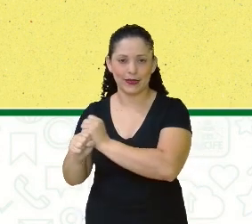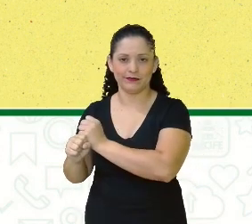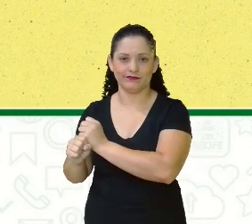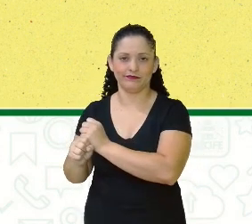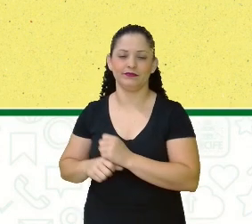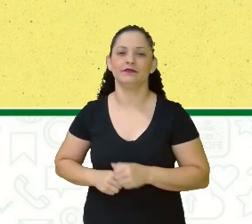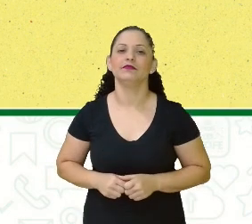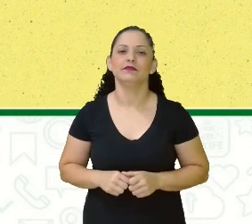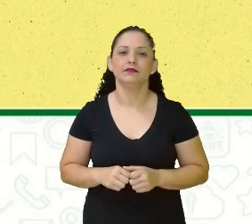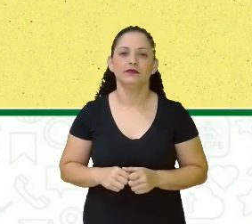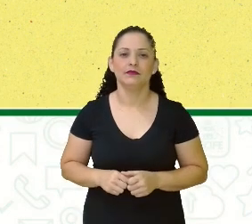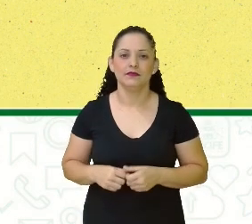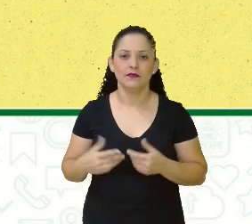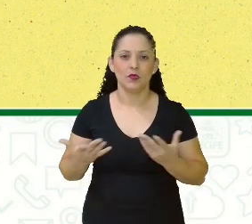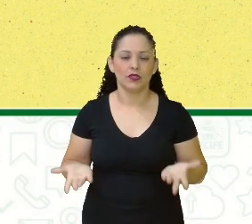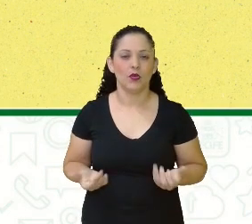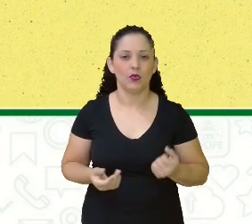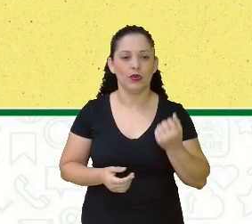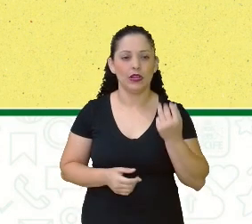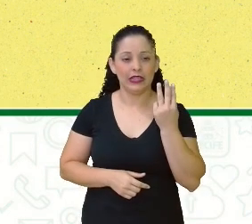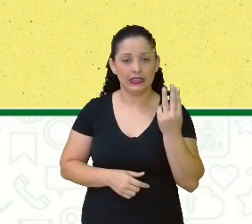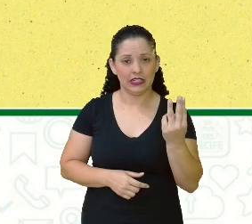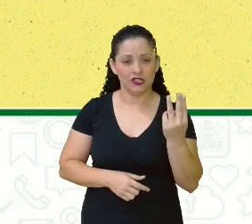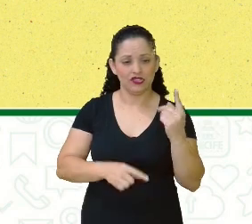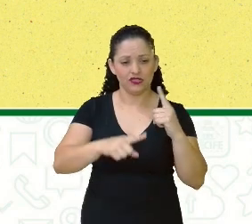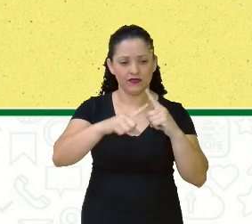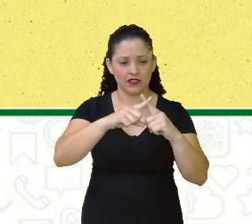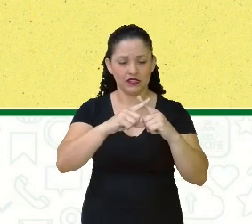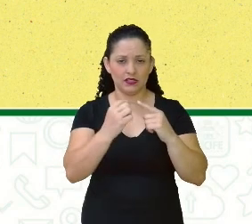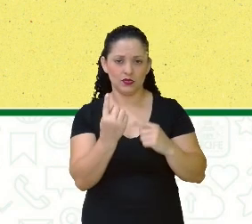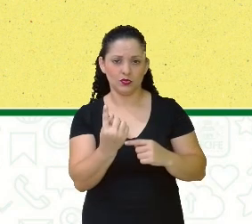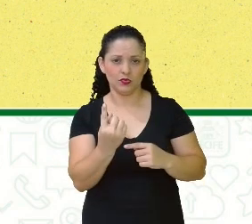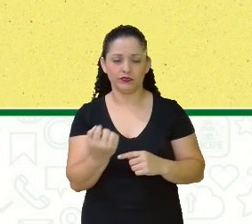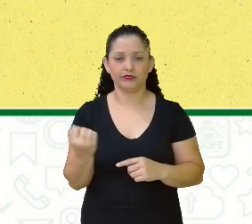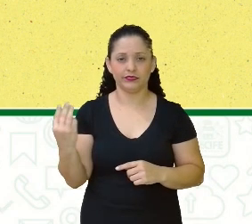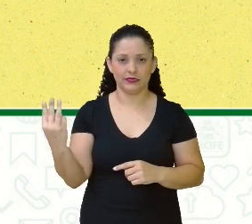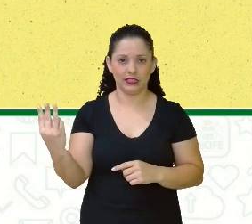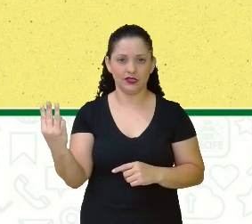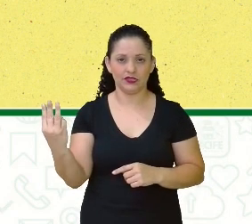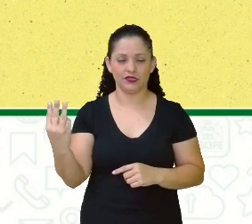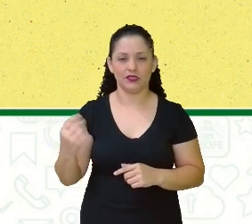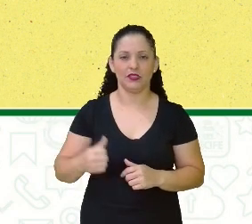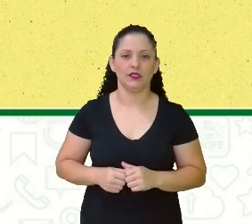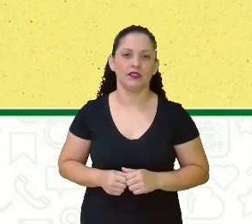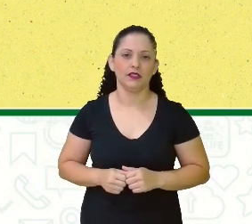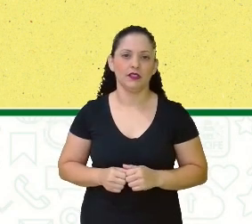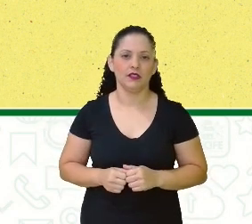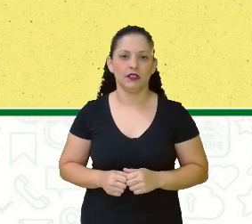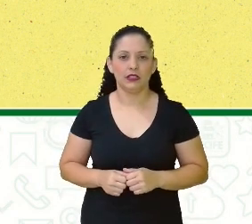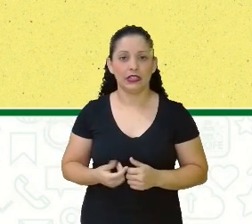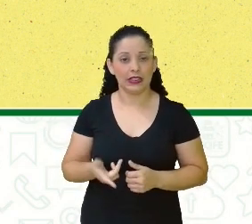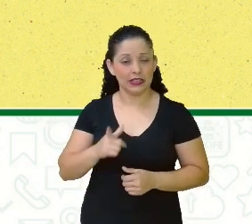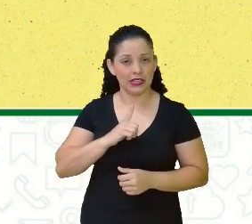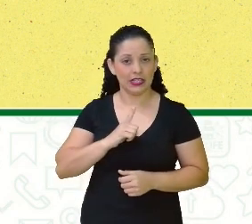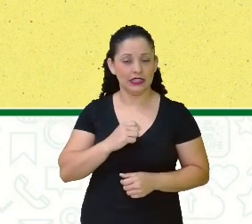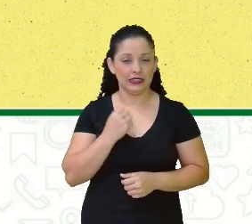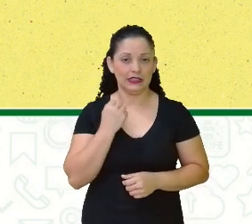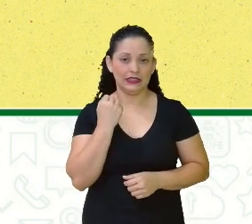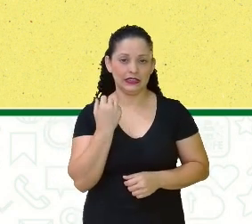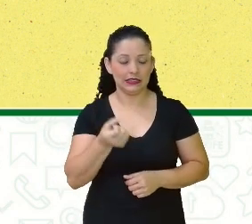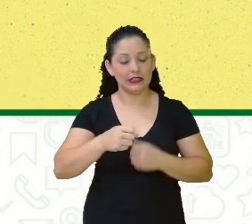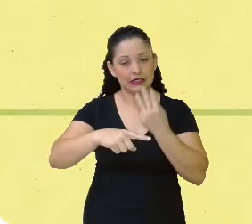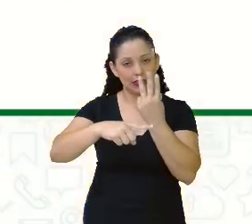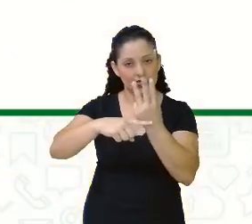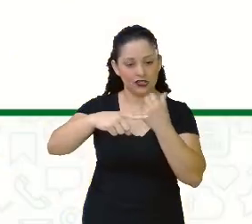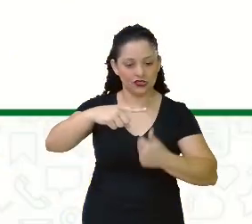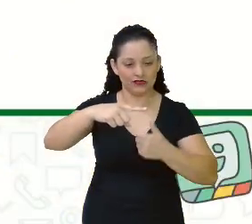Ou então vou fazer 3 vezes 1 e vai dar 3. Perceberam? Então, eu tenho 3/10 e o resultado